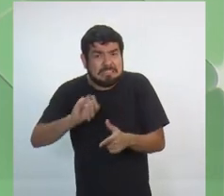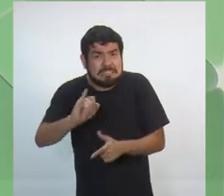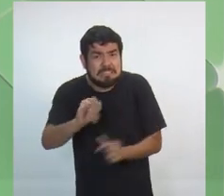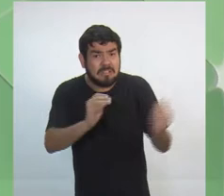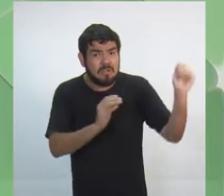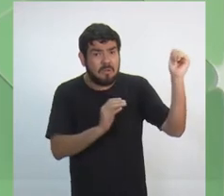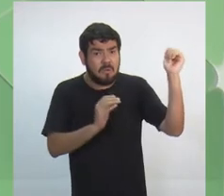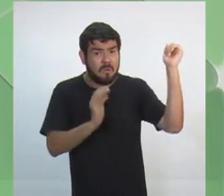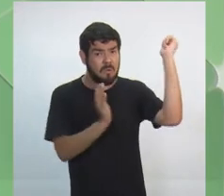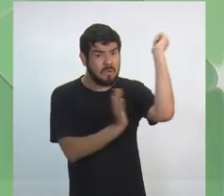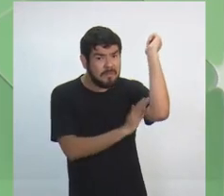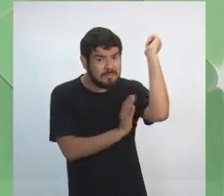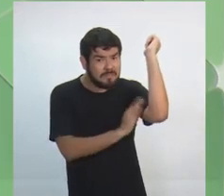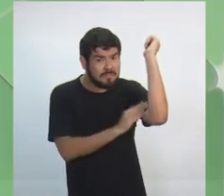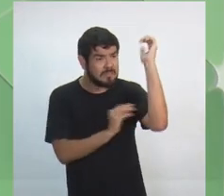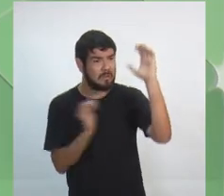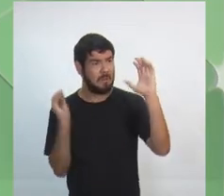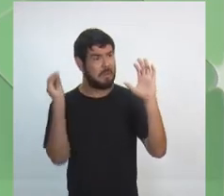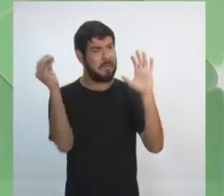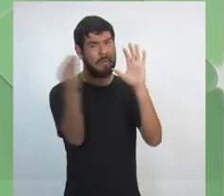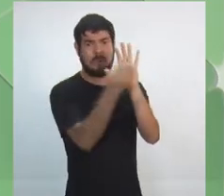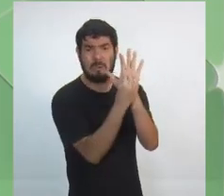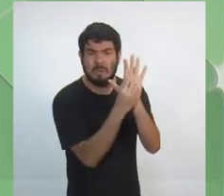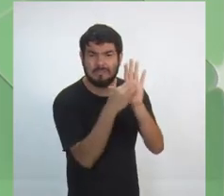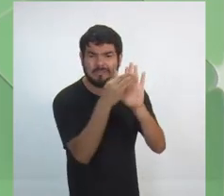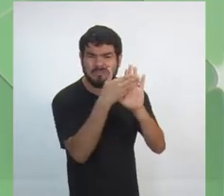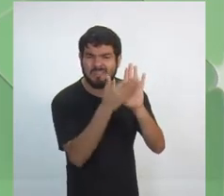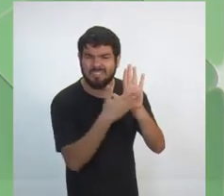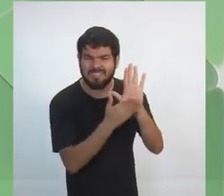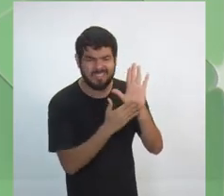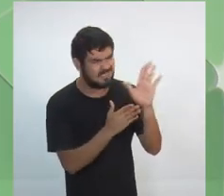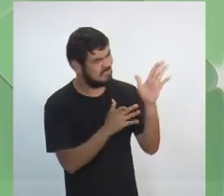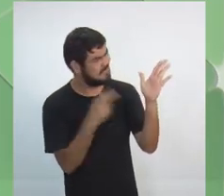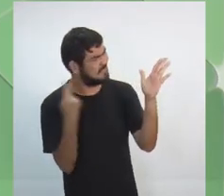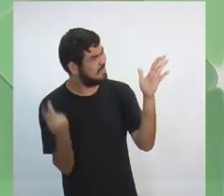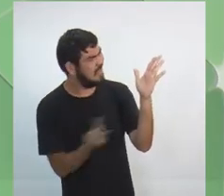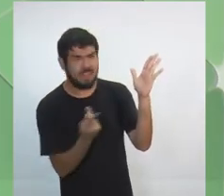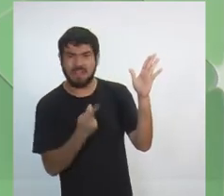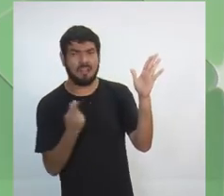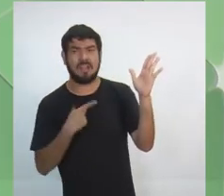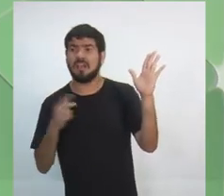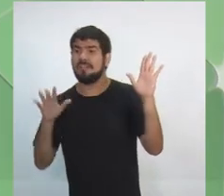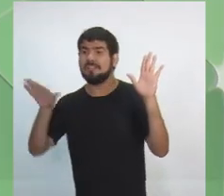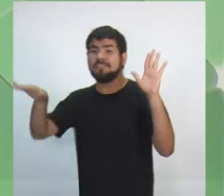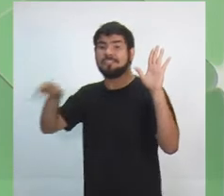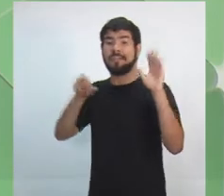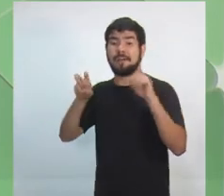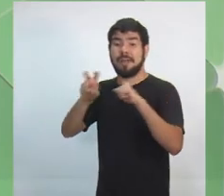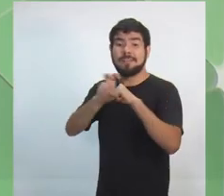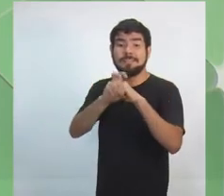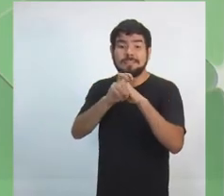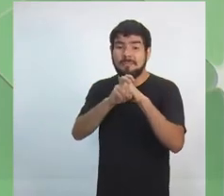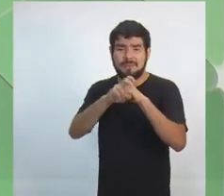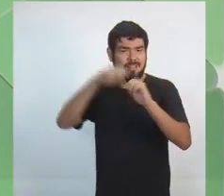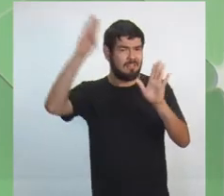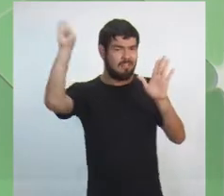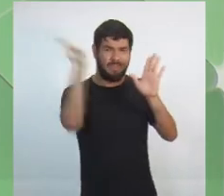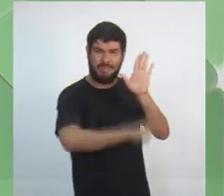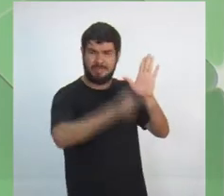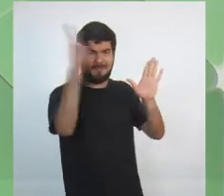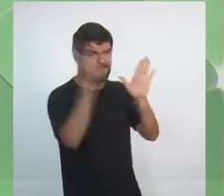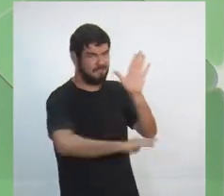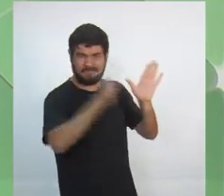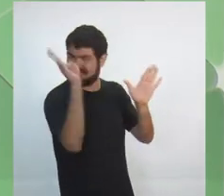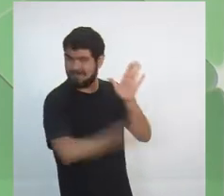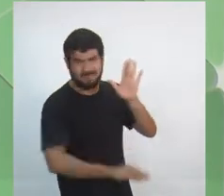atual está colocando um projeto desse, que ele vai ser danoso, ao assumir no primeiro ato é chamar a nossa Assembleia Legislativa e derrubar essa situação. Nós temos